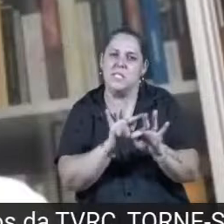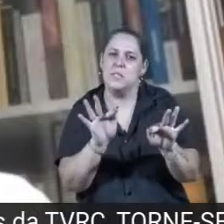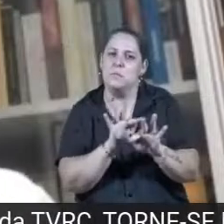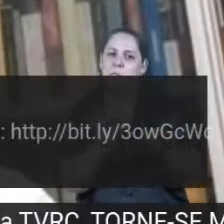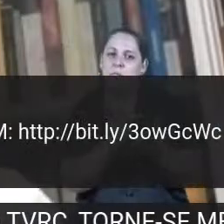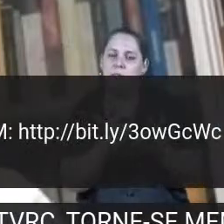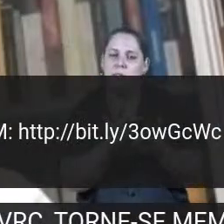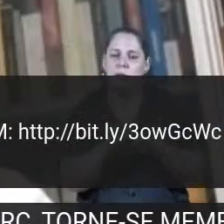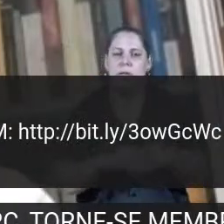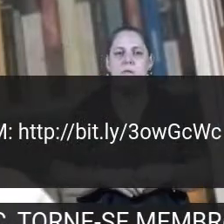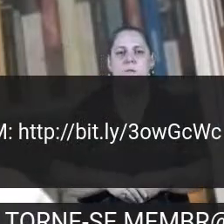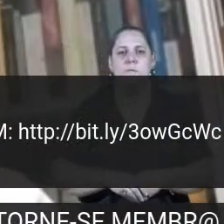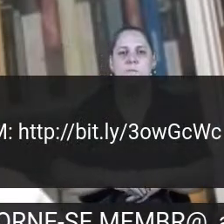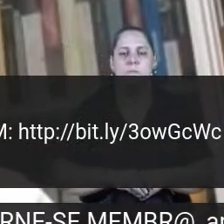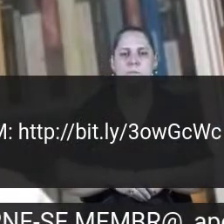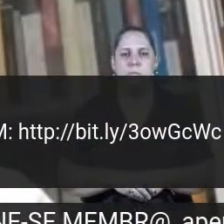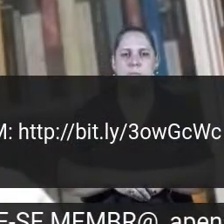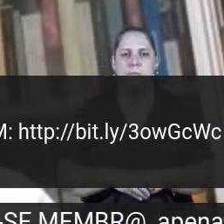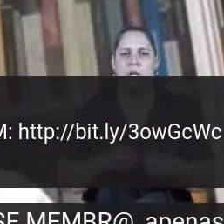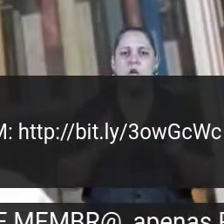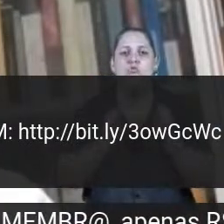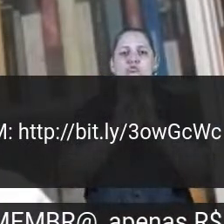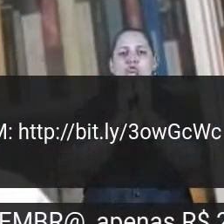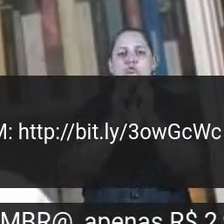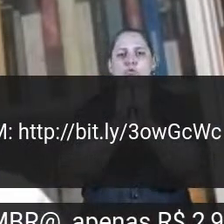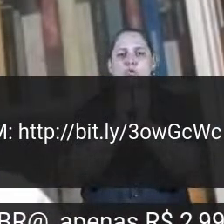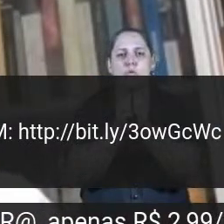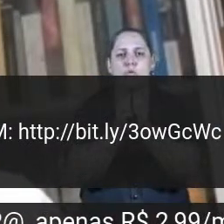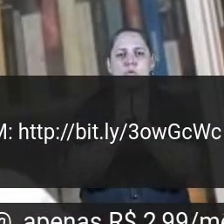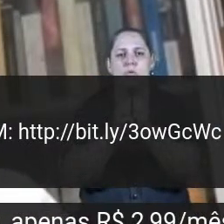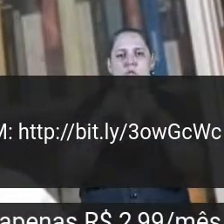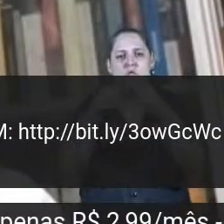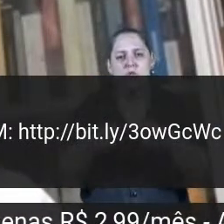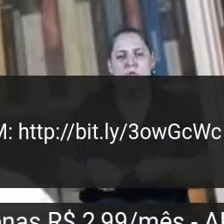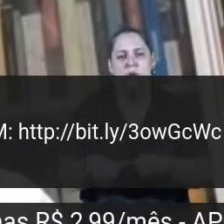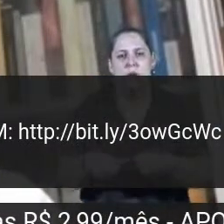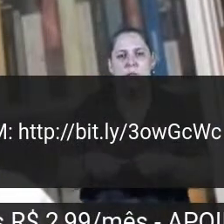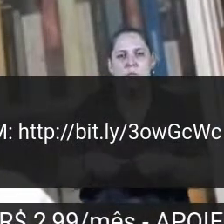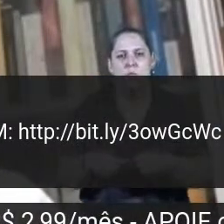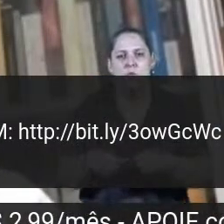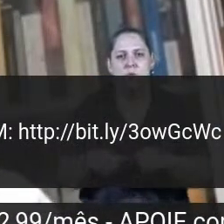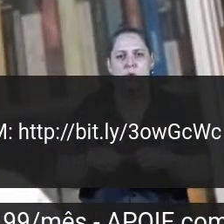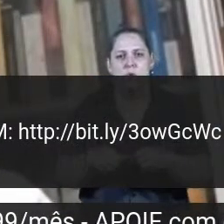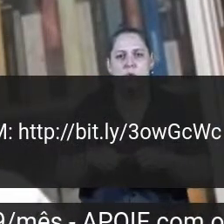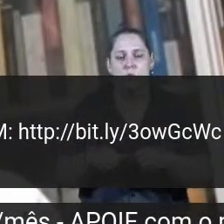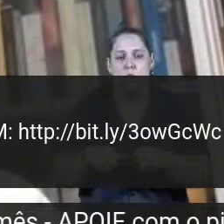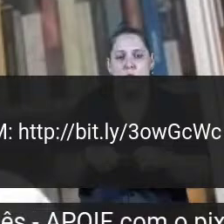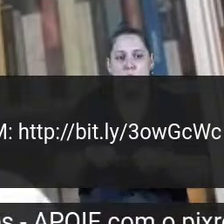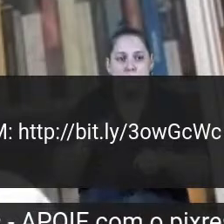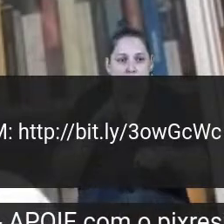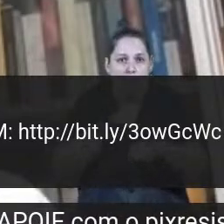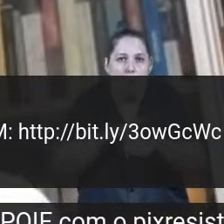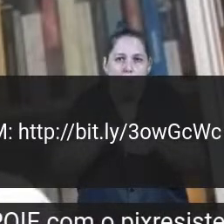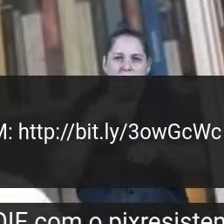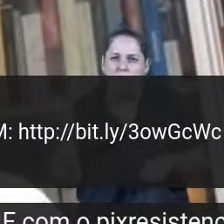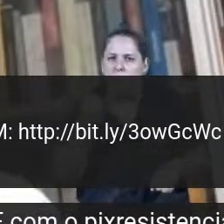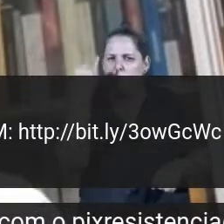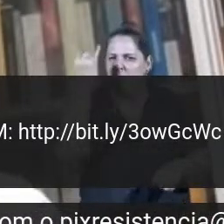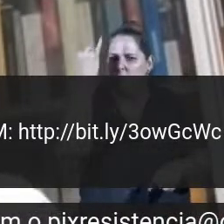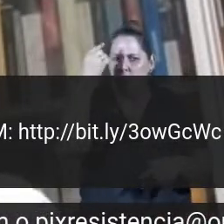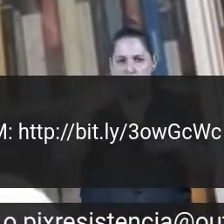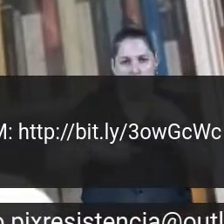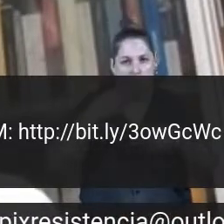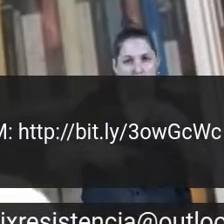simplicidade, e juntos estivemos lá nesse grande acontecimento